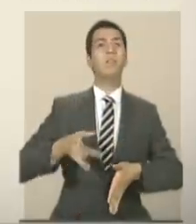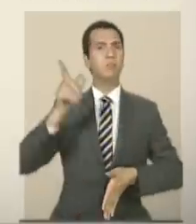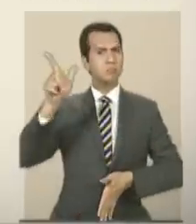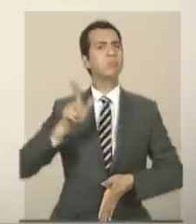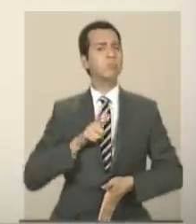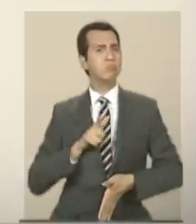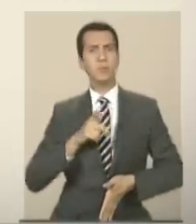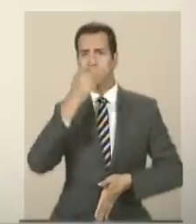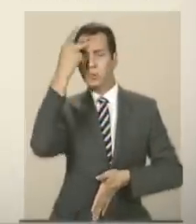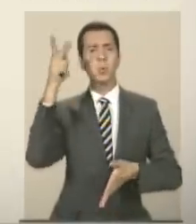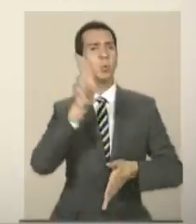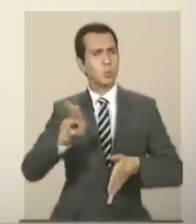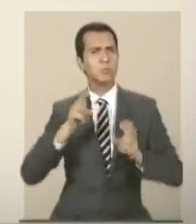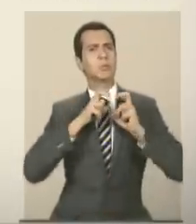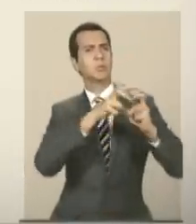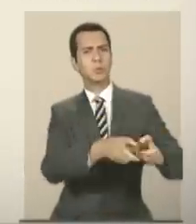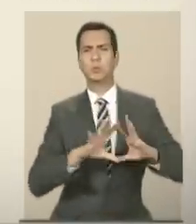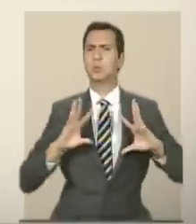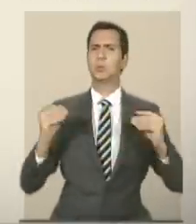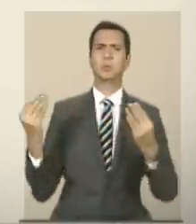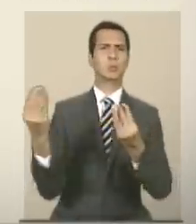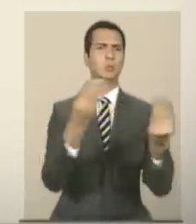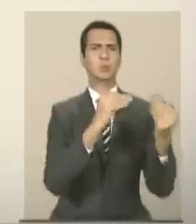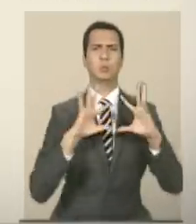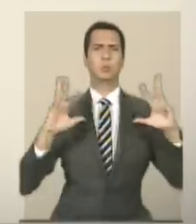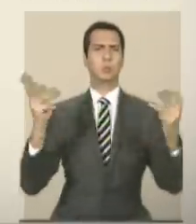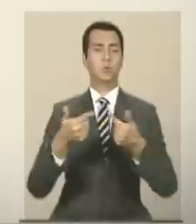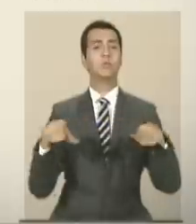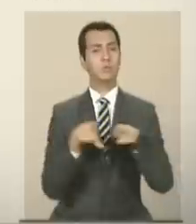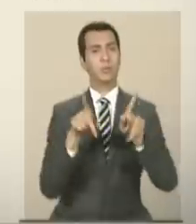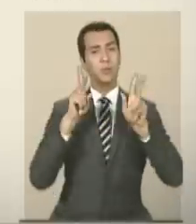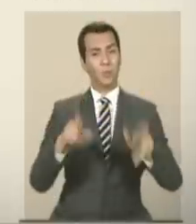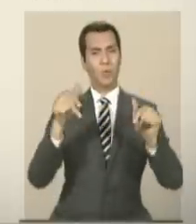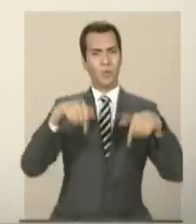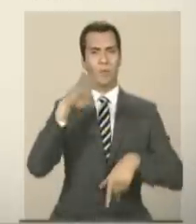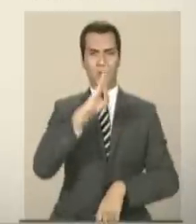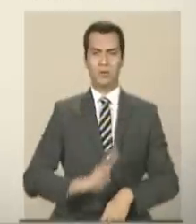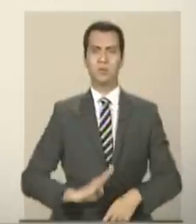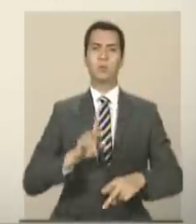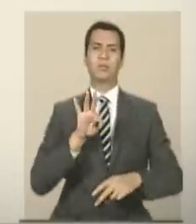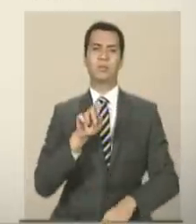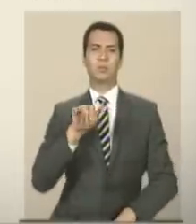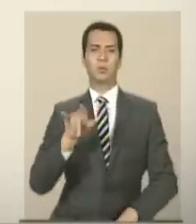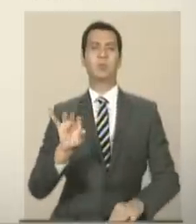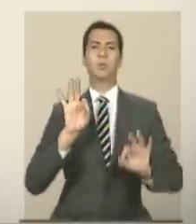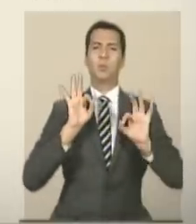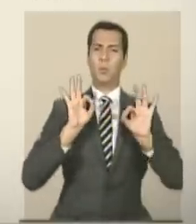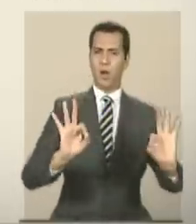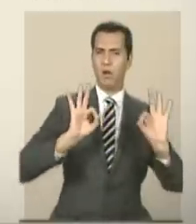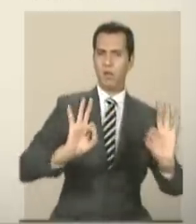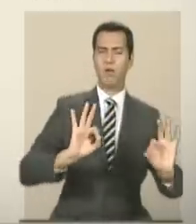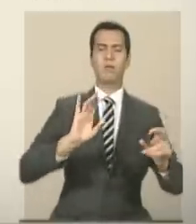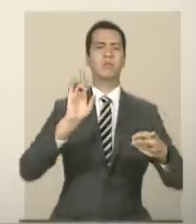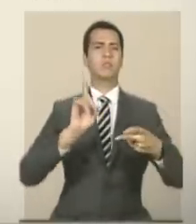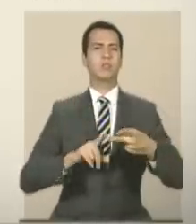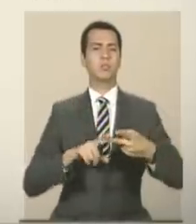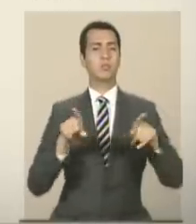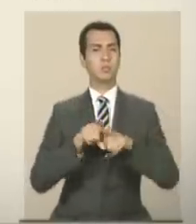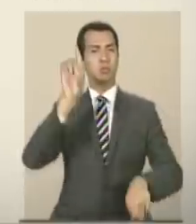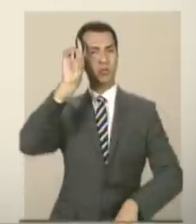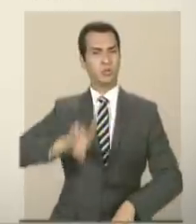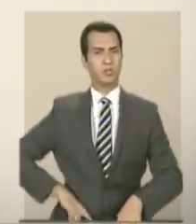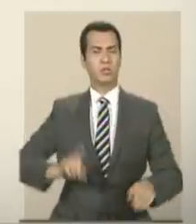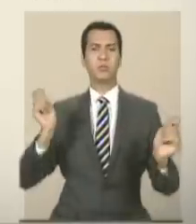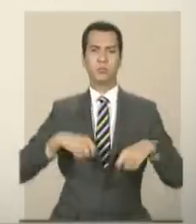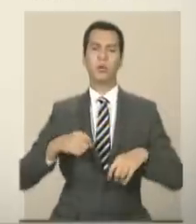Queremos que seja assim também no Brasil. Transporte público de qualidade e, ao mesmo tempo, o direito de ter acesso